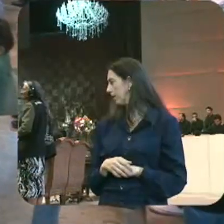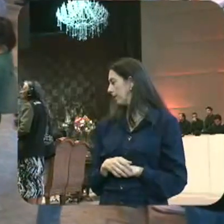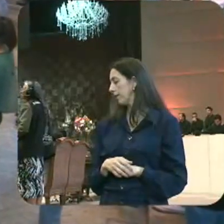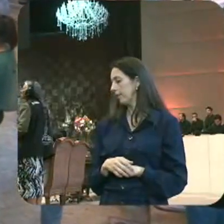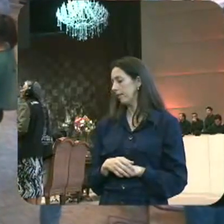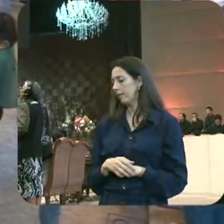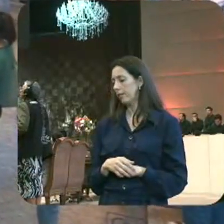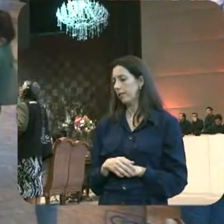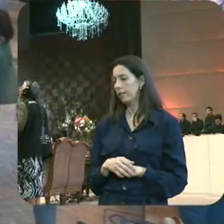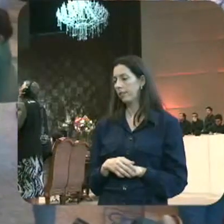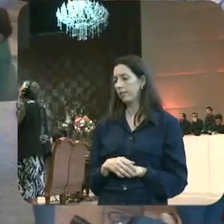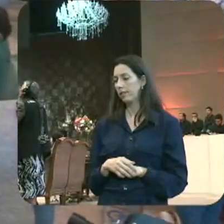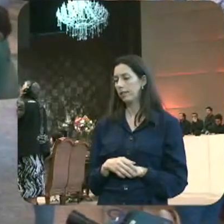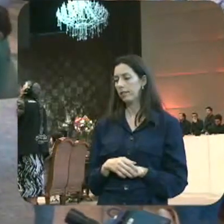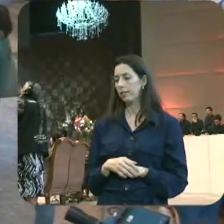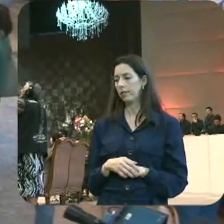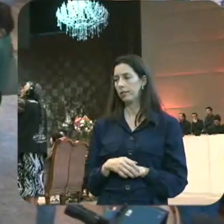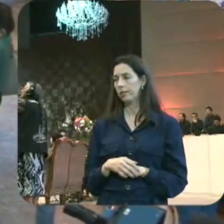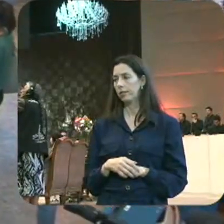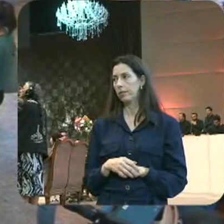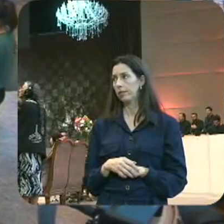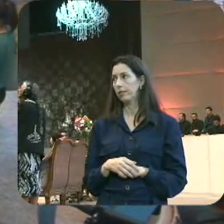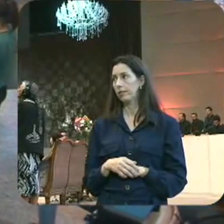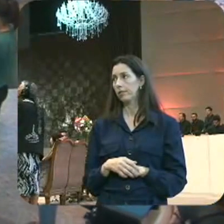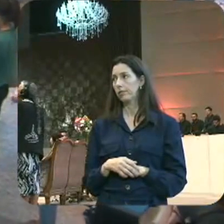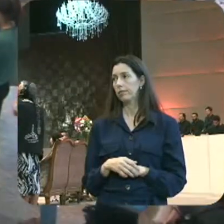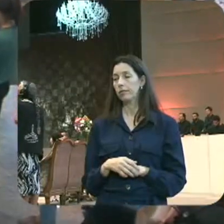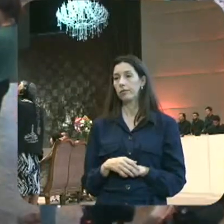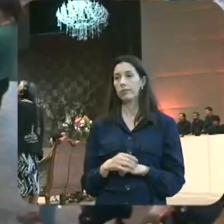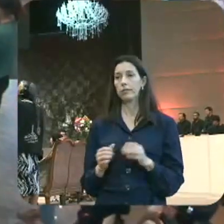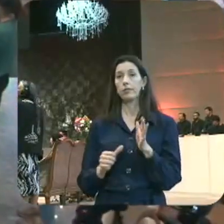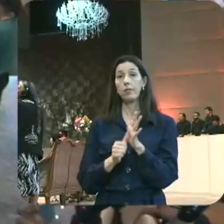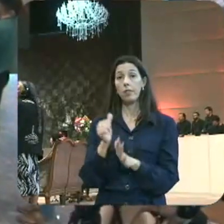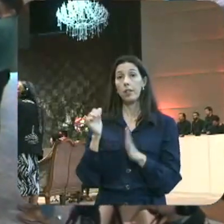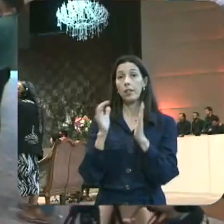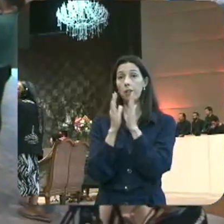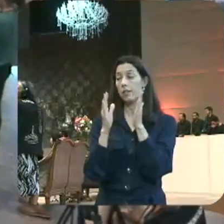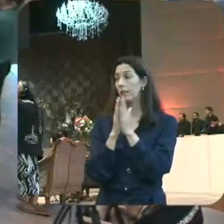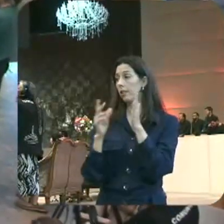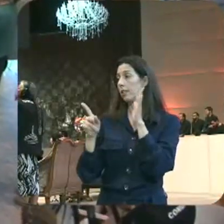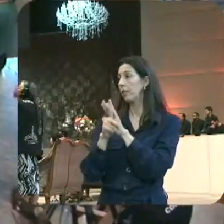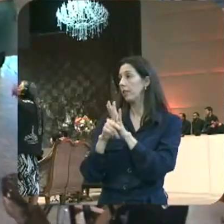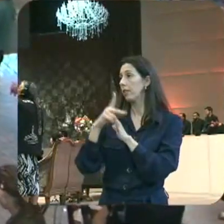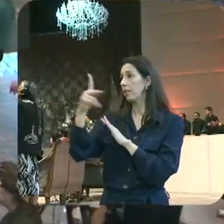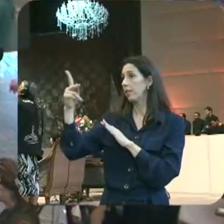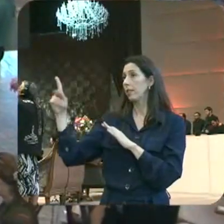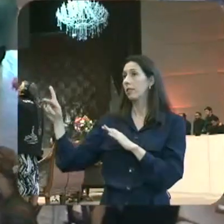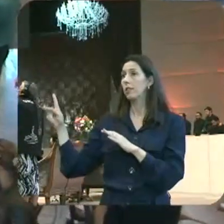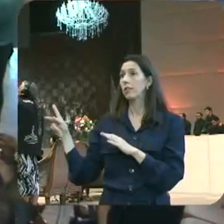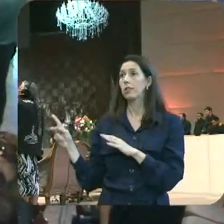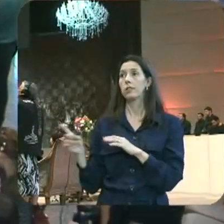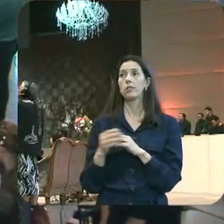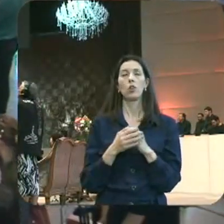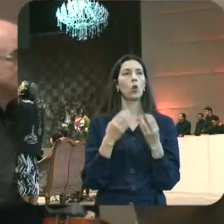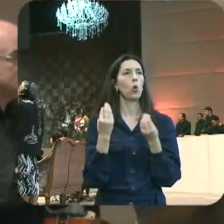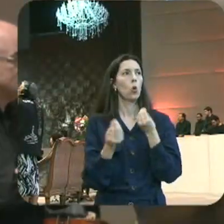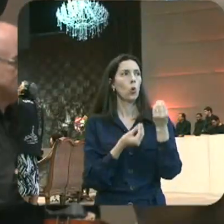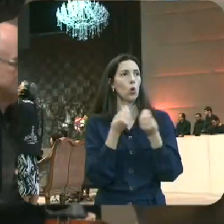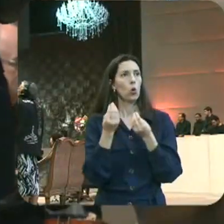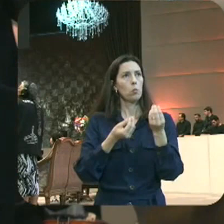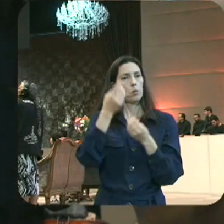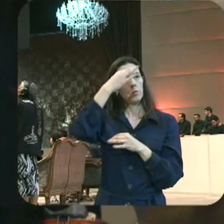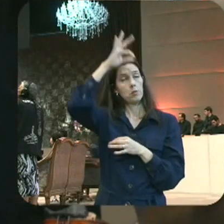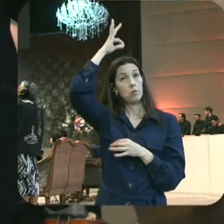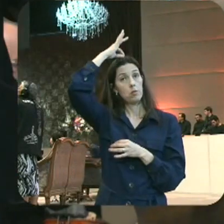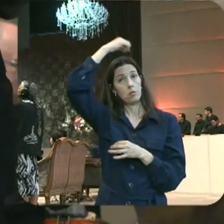A primeira oração precisa ser tua. O que que o Espírito Santo ministrou na tua vida? E é